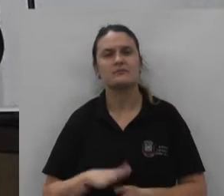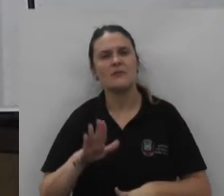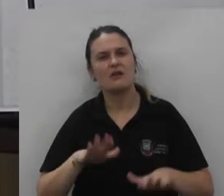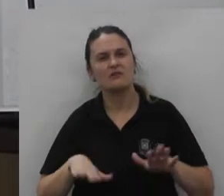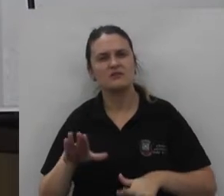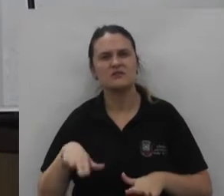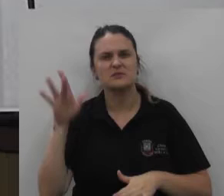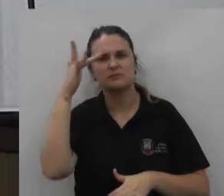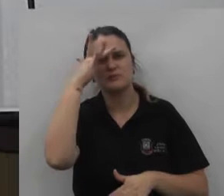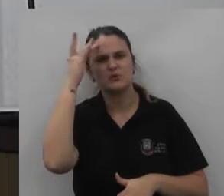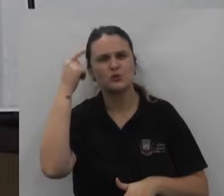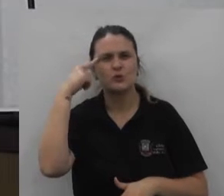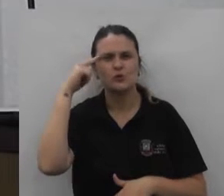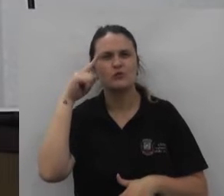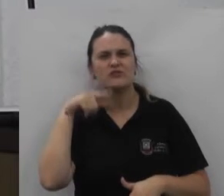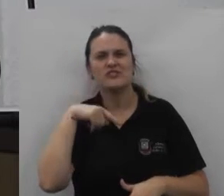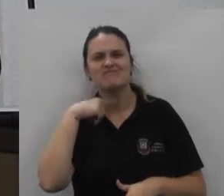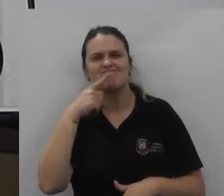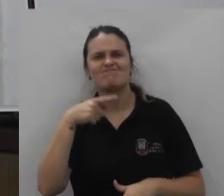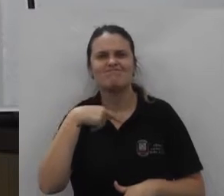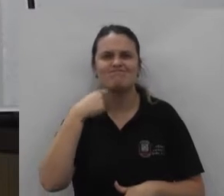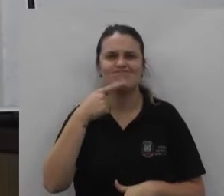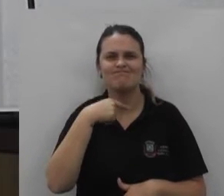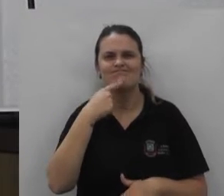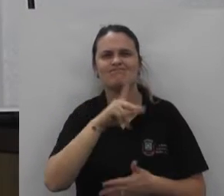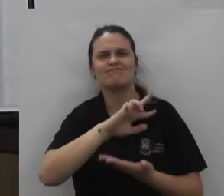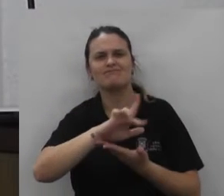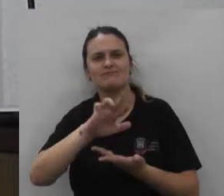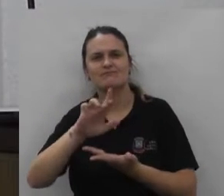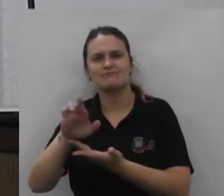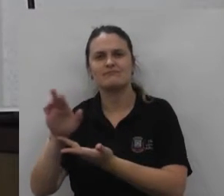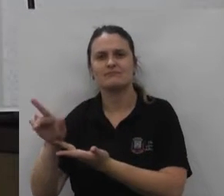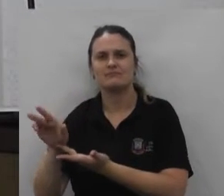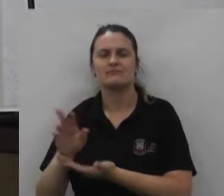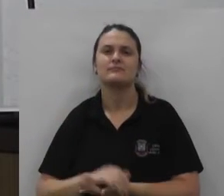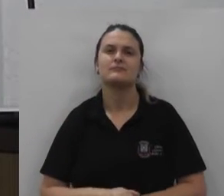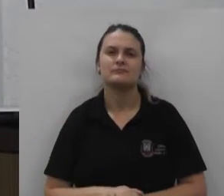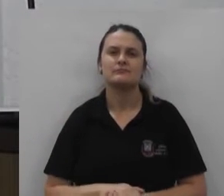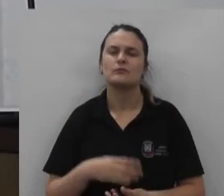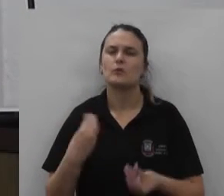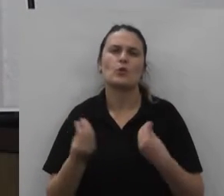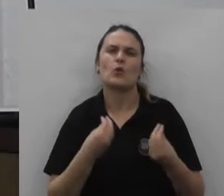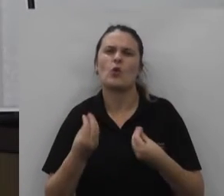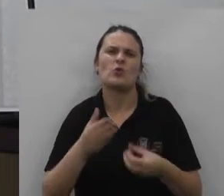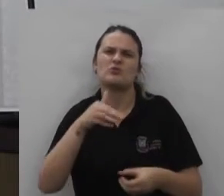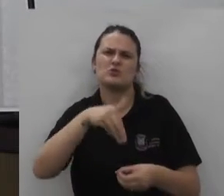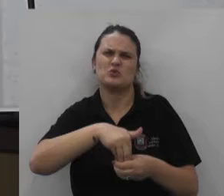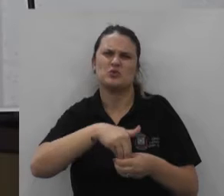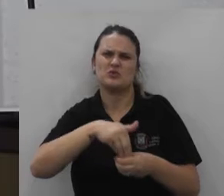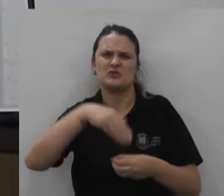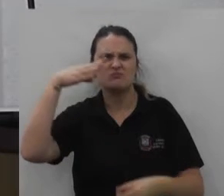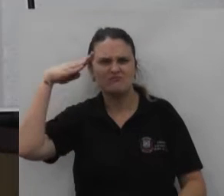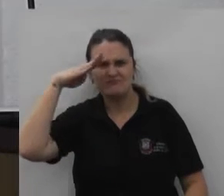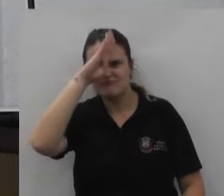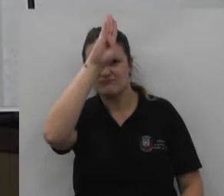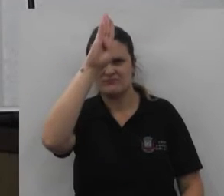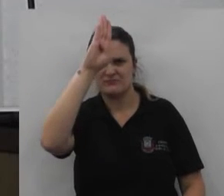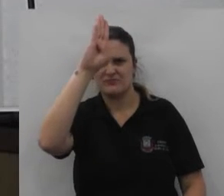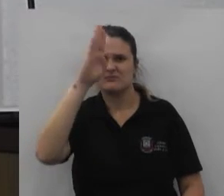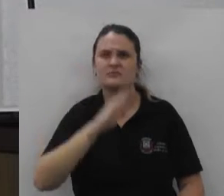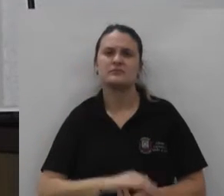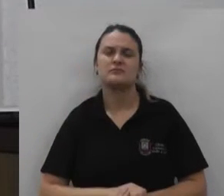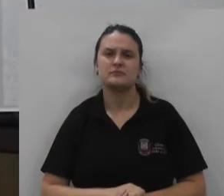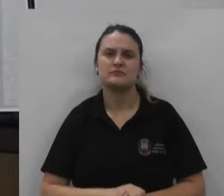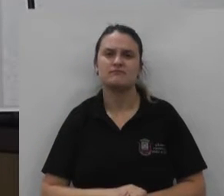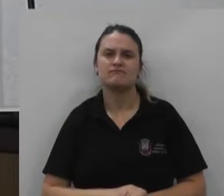Às vezes, os questionamentos são os mais variados. Como que elegeram Jair Bolsonaro?